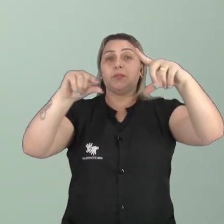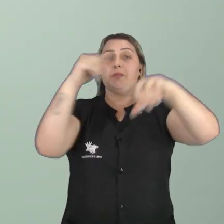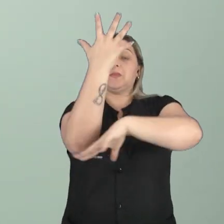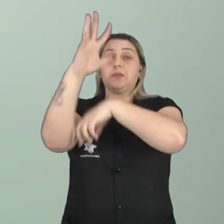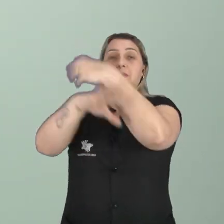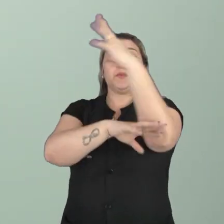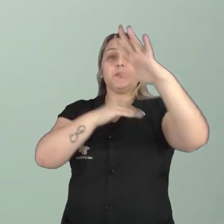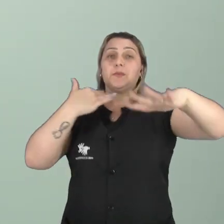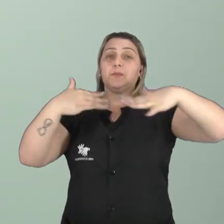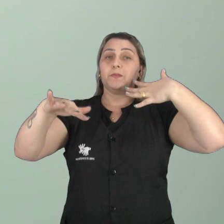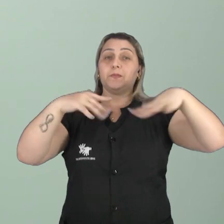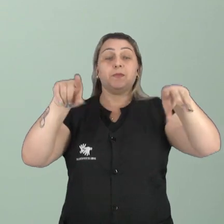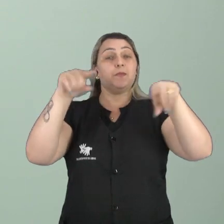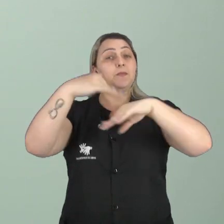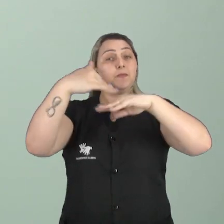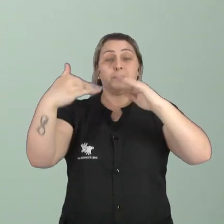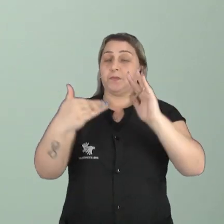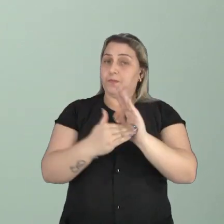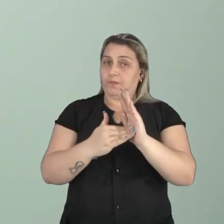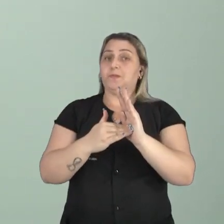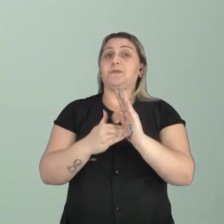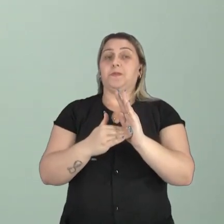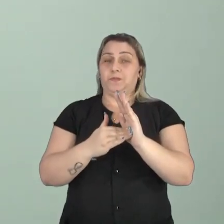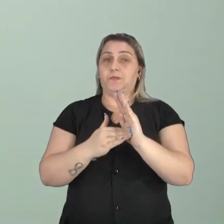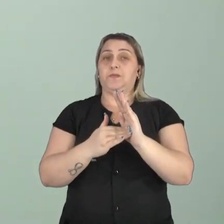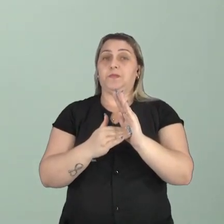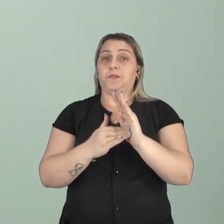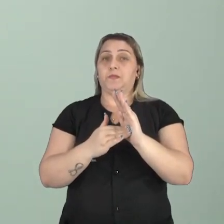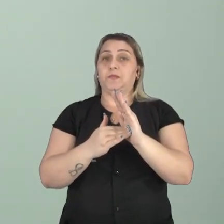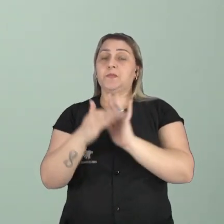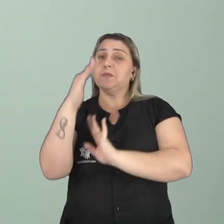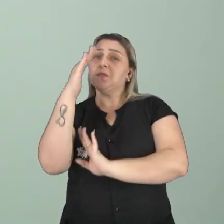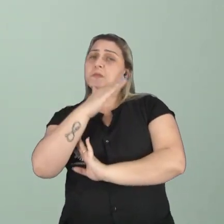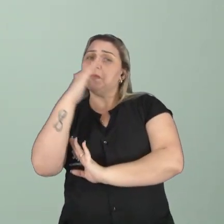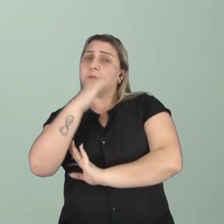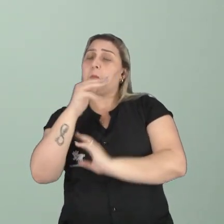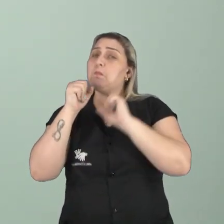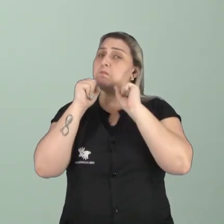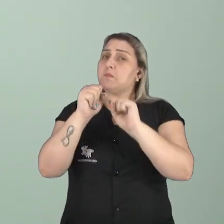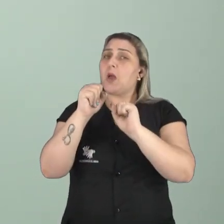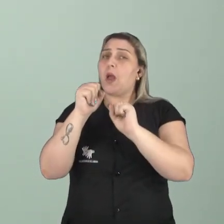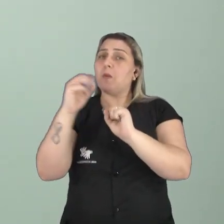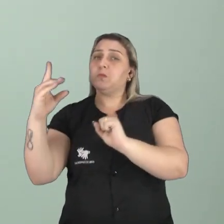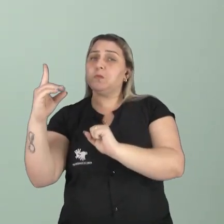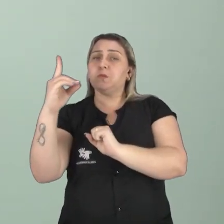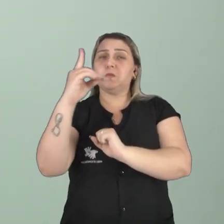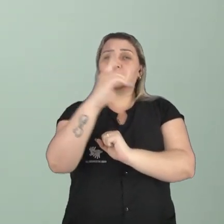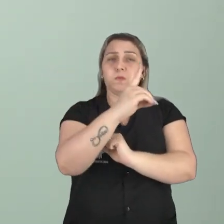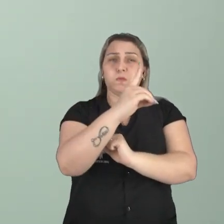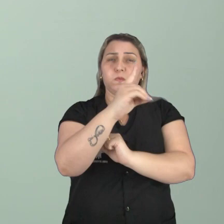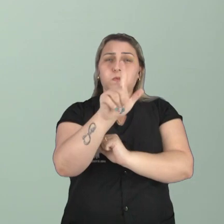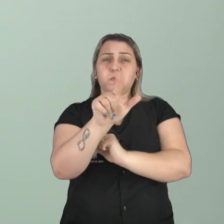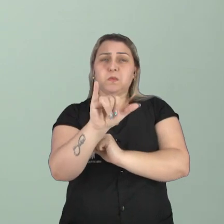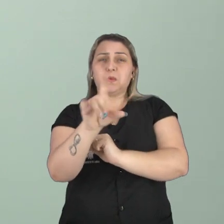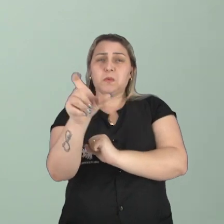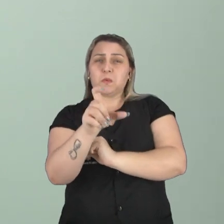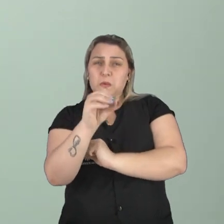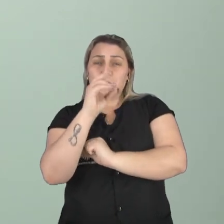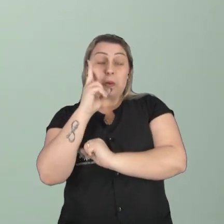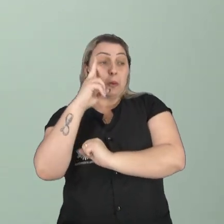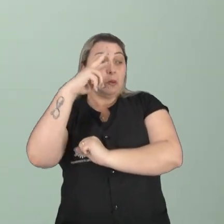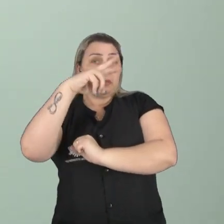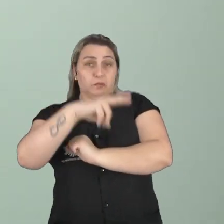em movimento, tudo isso faz parte. Os odores, é possível que você passe em frente de um lixão, além daquilo